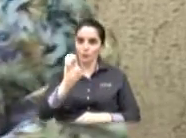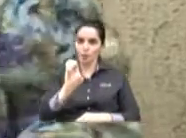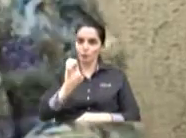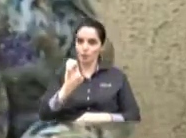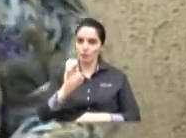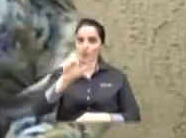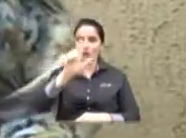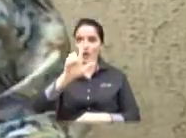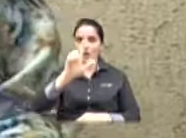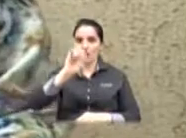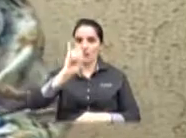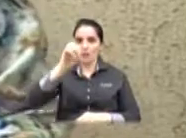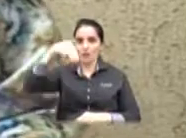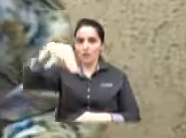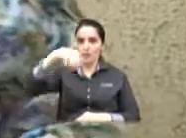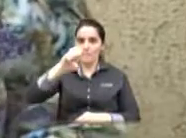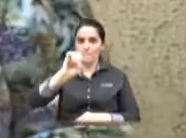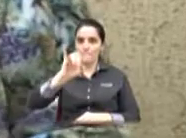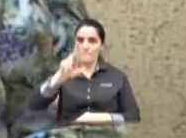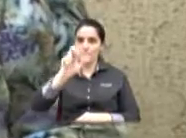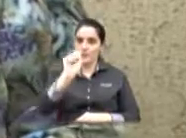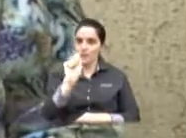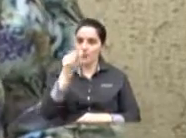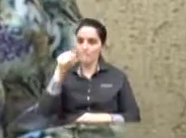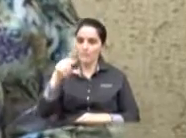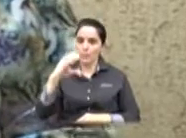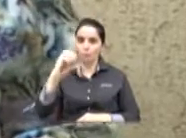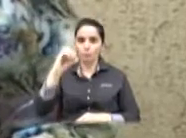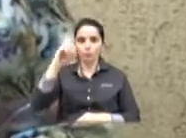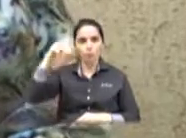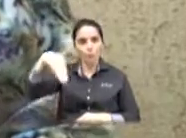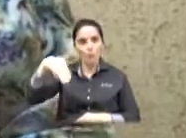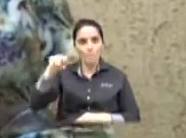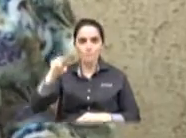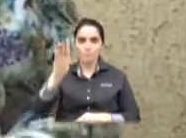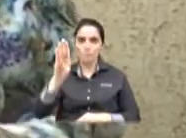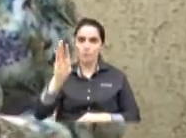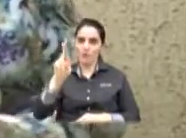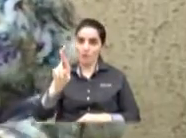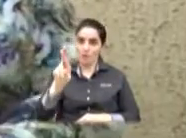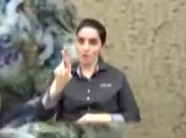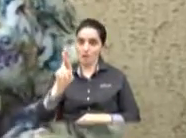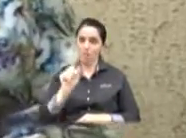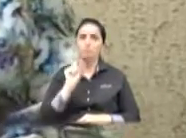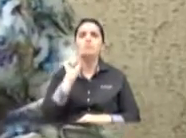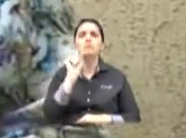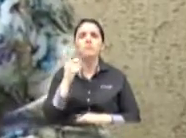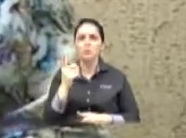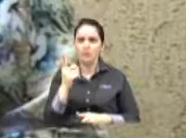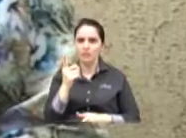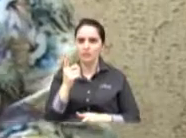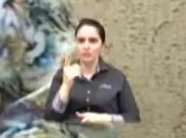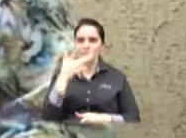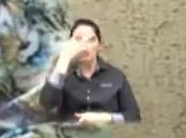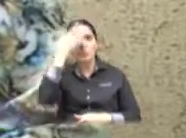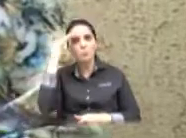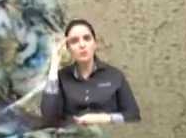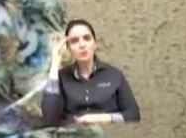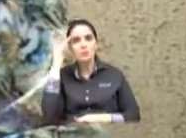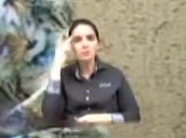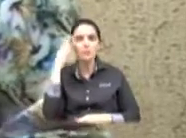qual é a ideia deste informativo geralmente as pessoas estão acostumadas a se ver na mídia de maneira